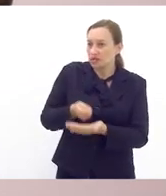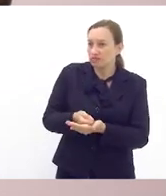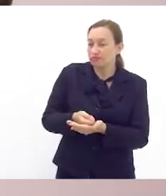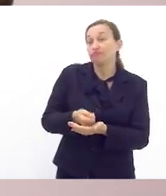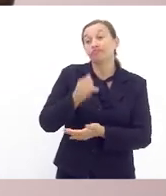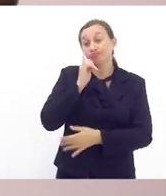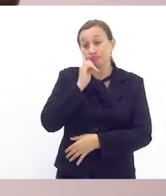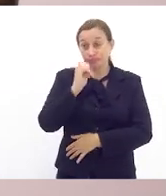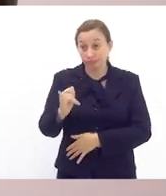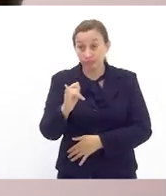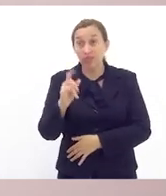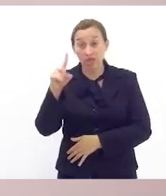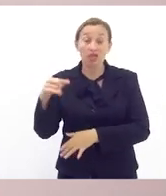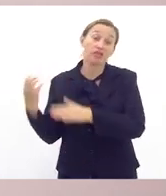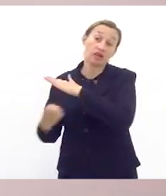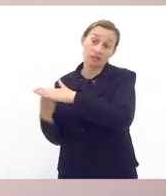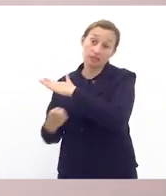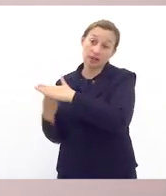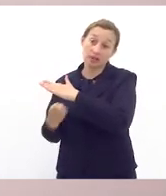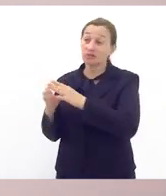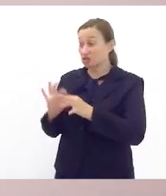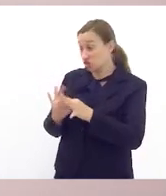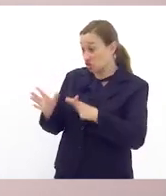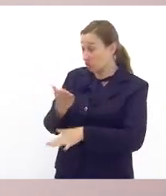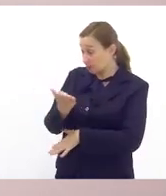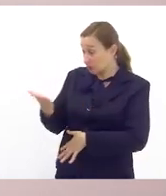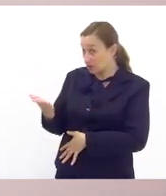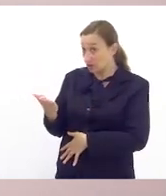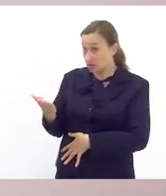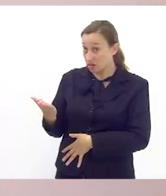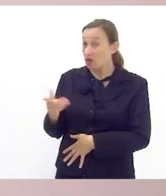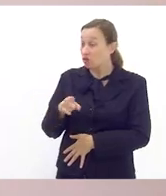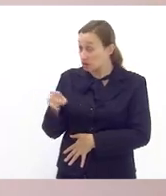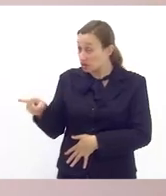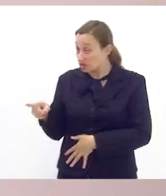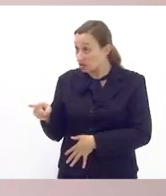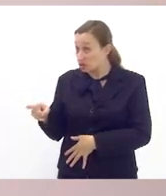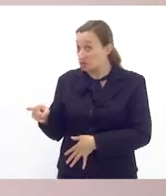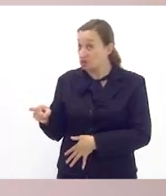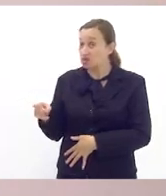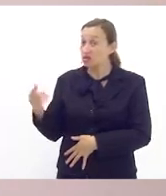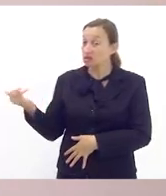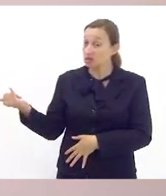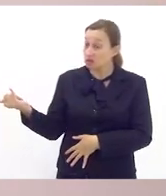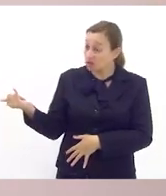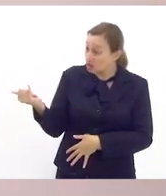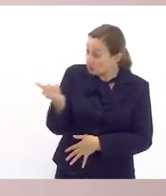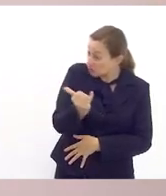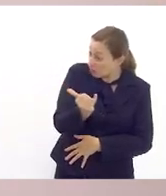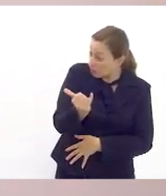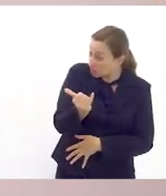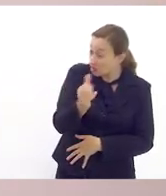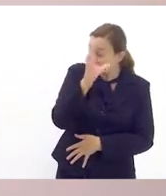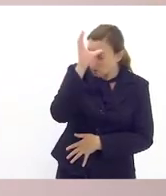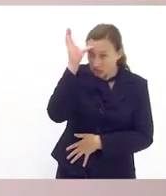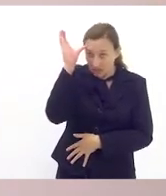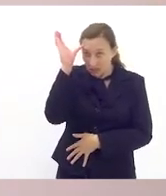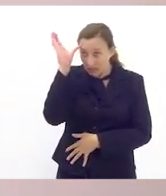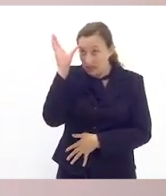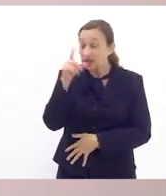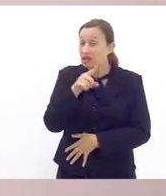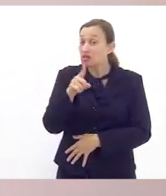é da concessionária queria deixar com os senhores o seguinte vocês têm informados aos consumidores que eles